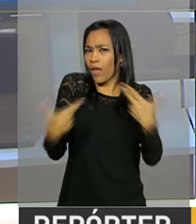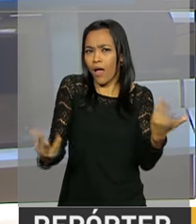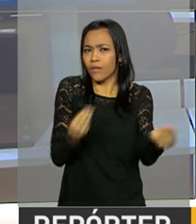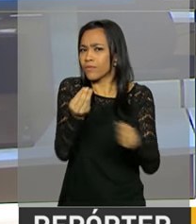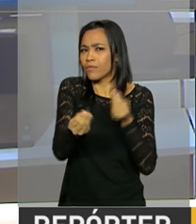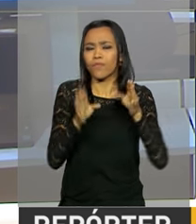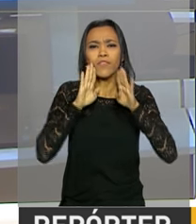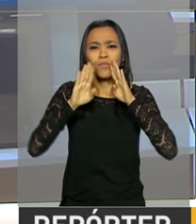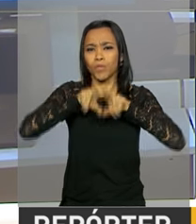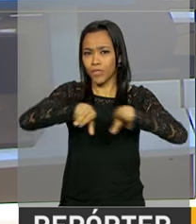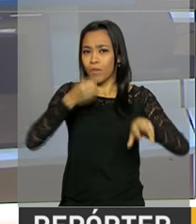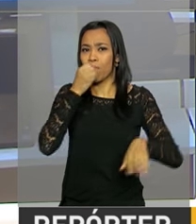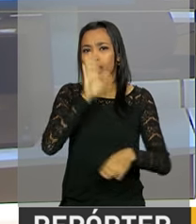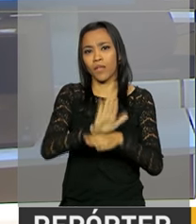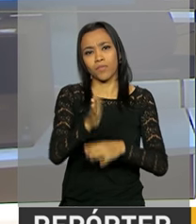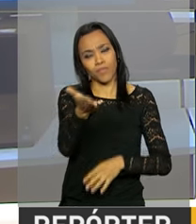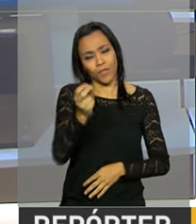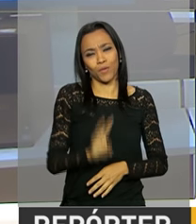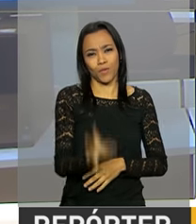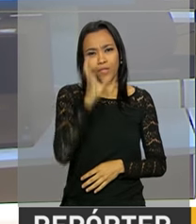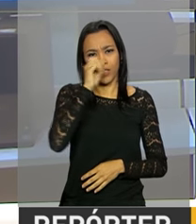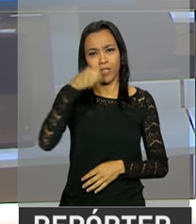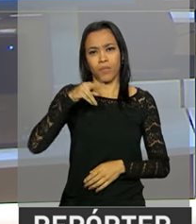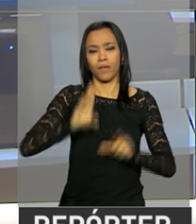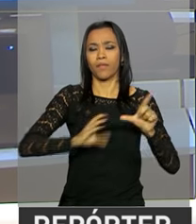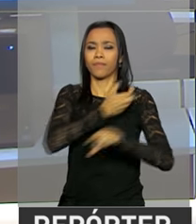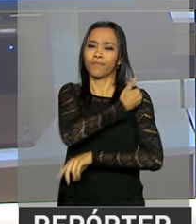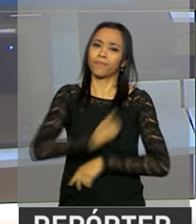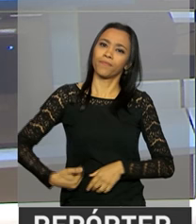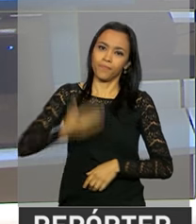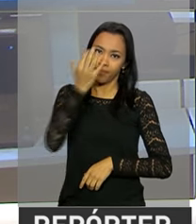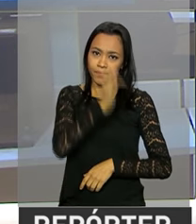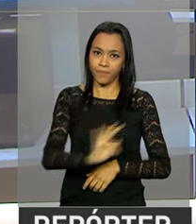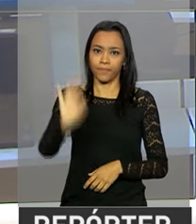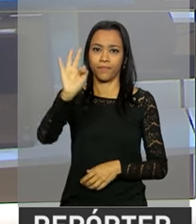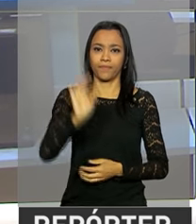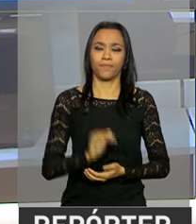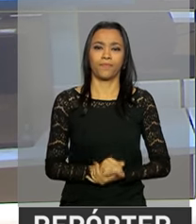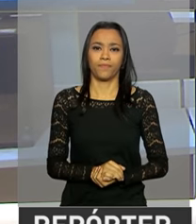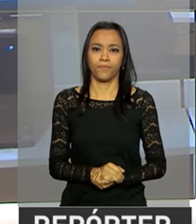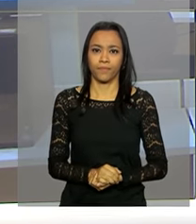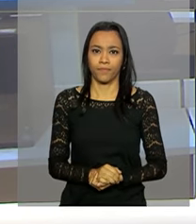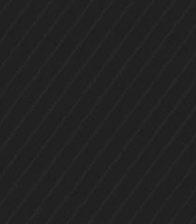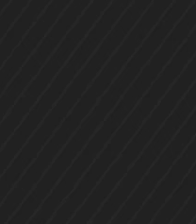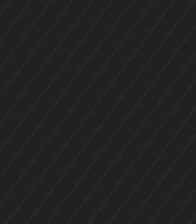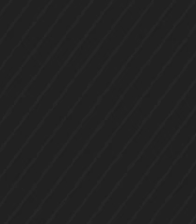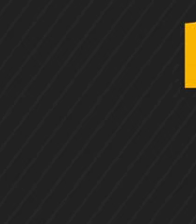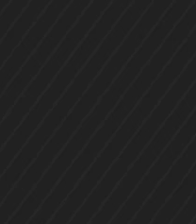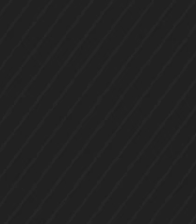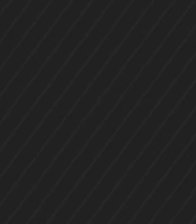redes sociais Uma boa tarde para você e continue com a gente NBR a TV do Governo Federal